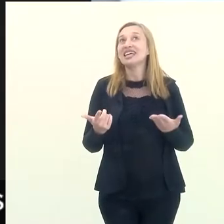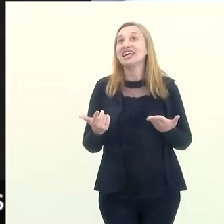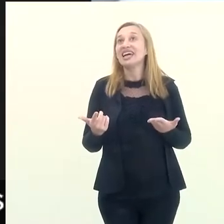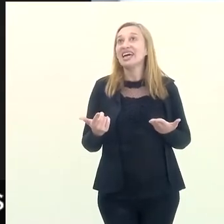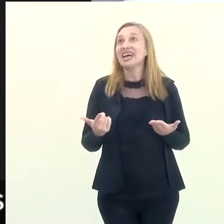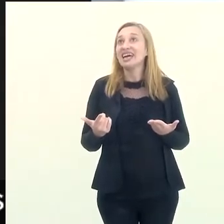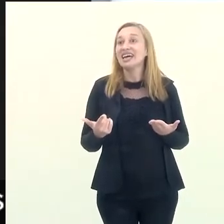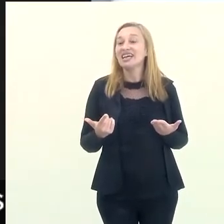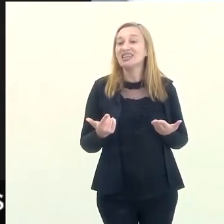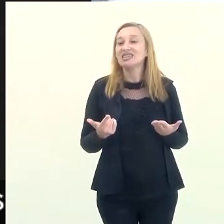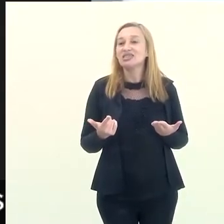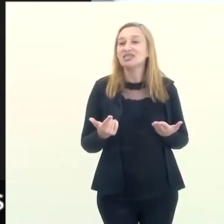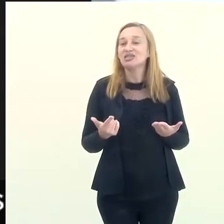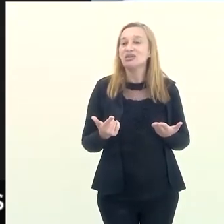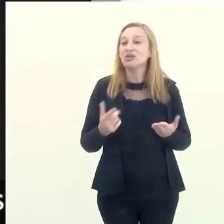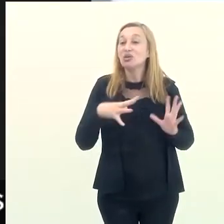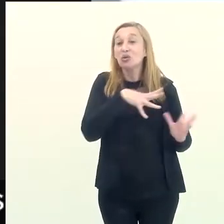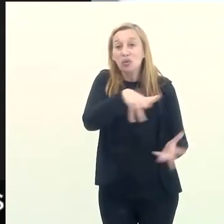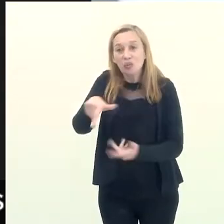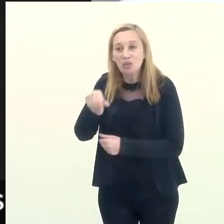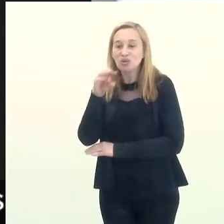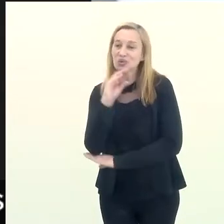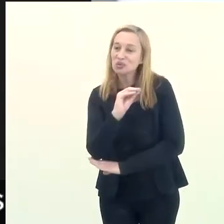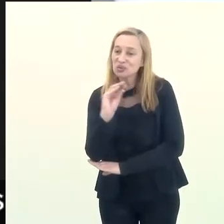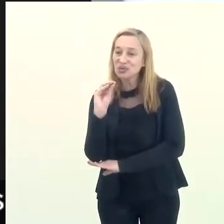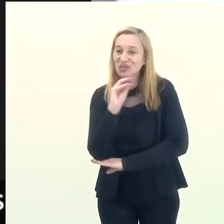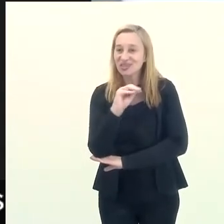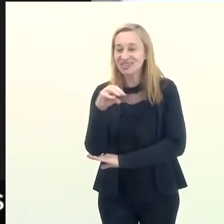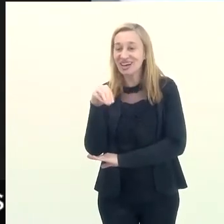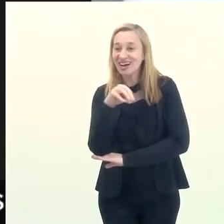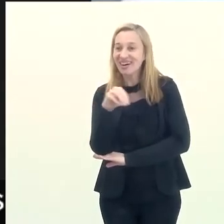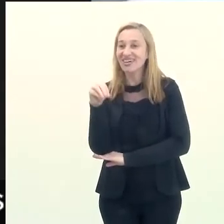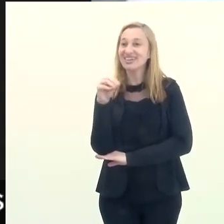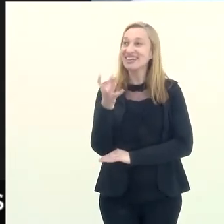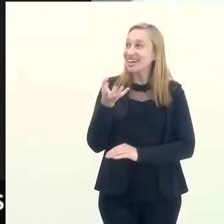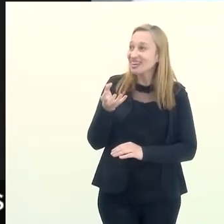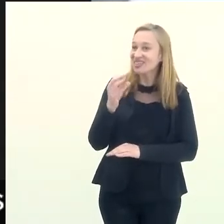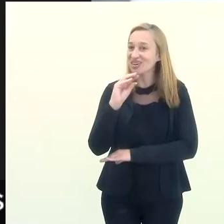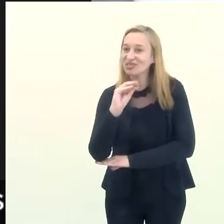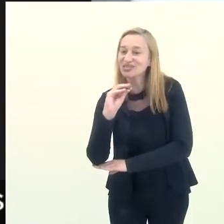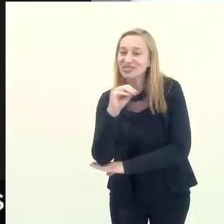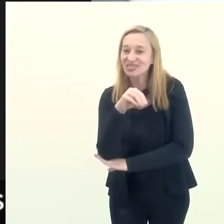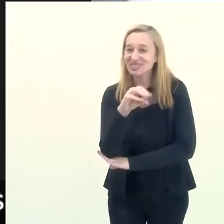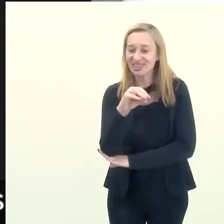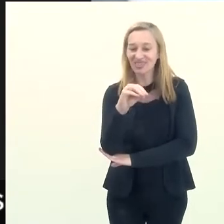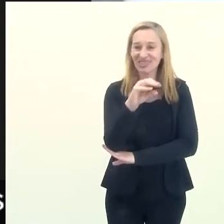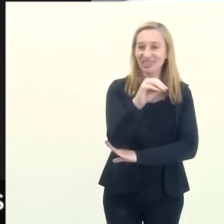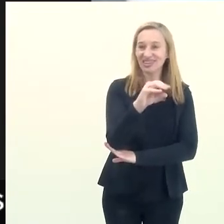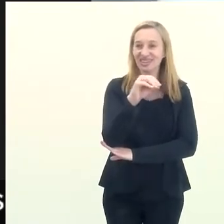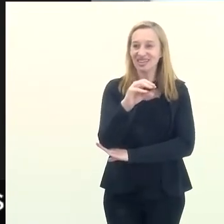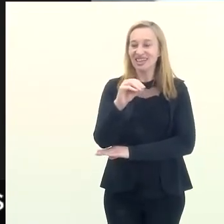E o mundo dos dinossauros, a gente pretende colocar os dinossauros